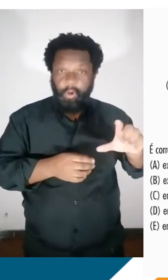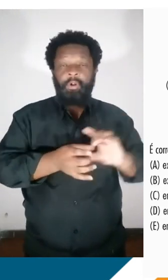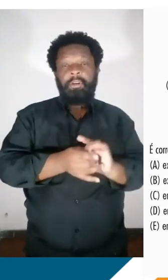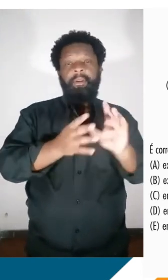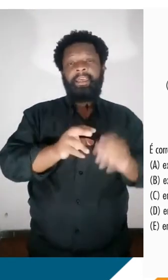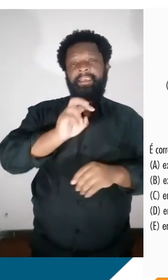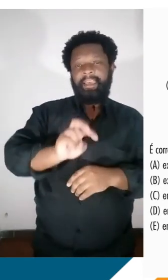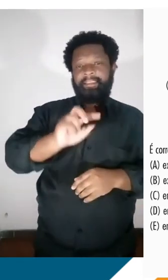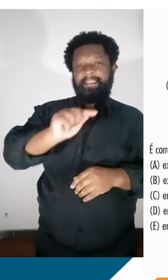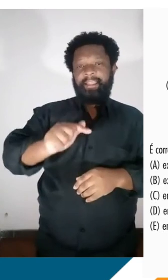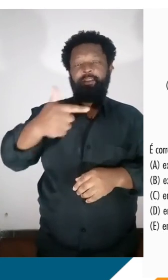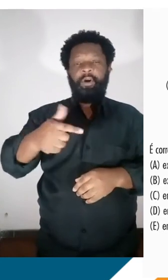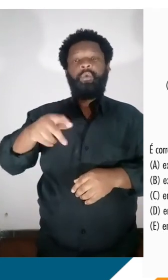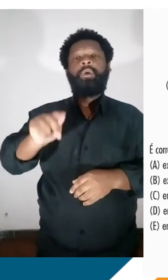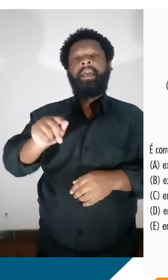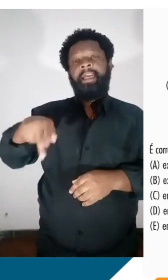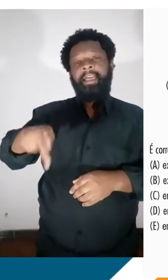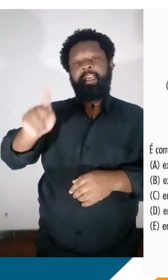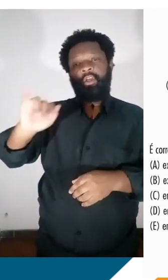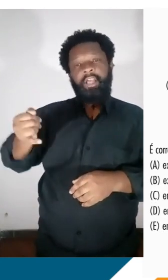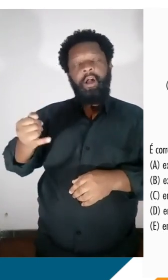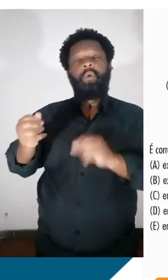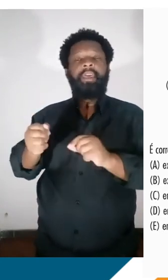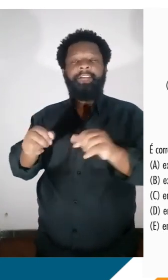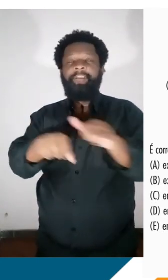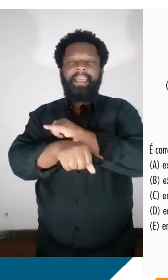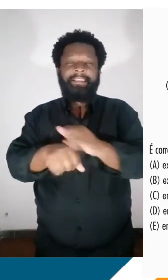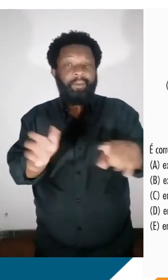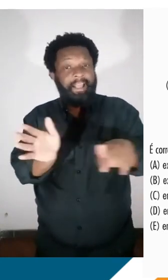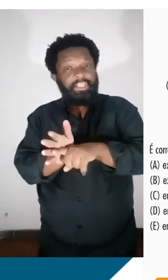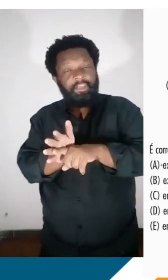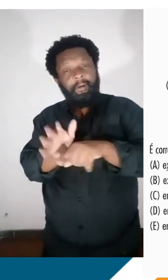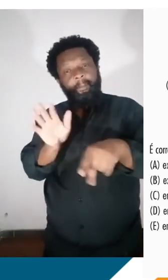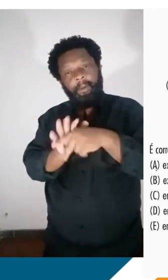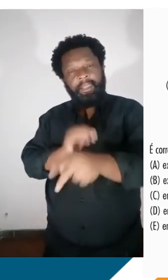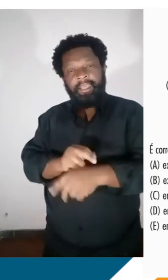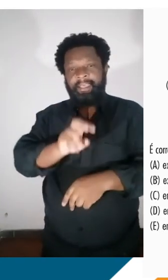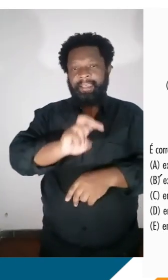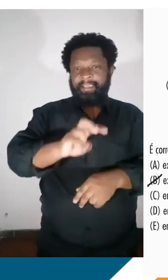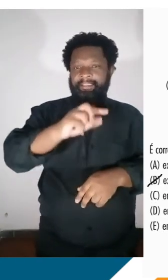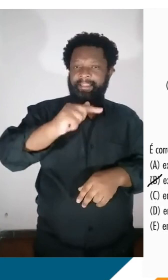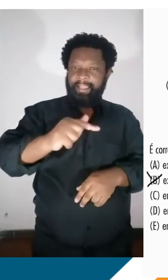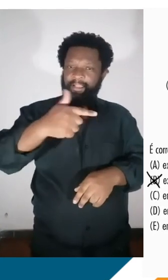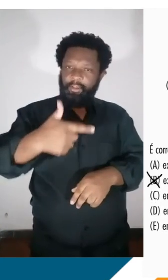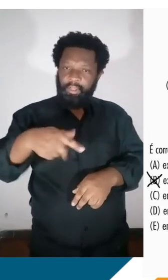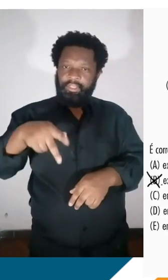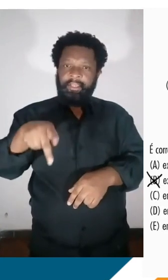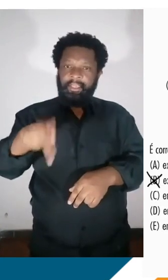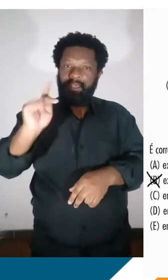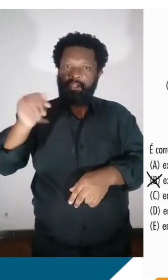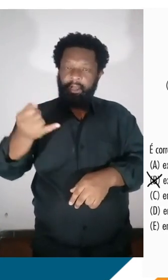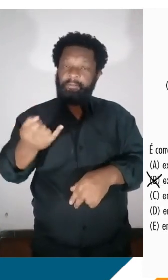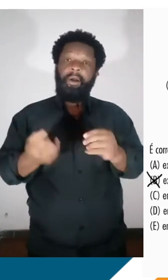kJ, ou seja, causa uma variação de entalpia negativa de 572 kJ. Portanto, esse daqui